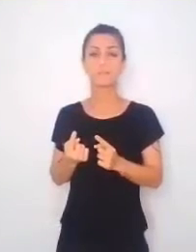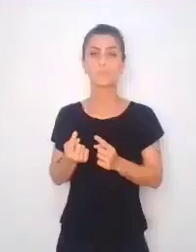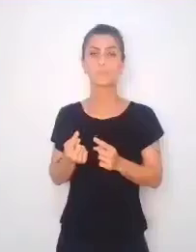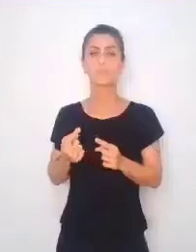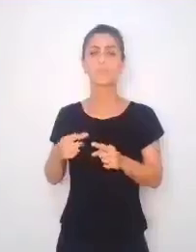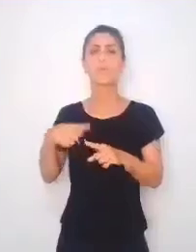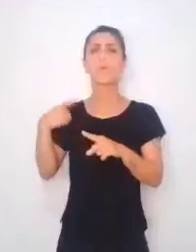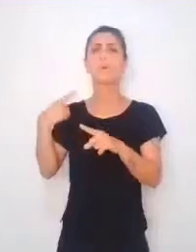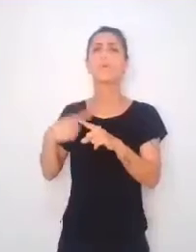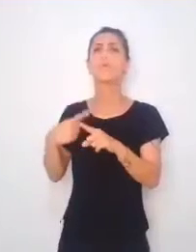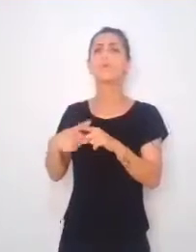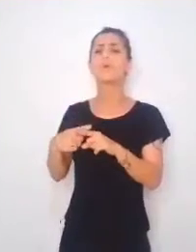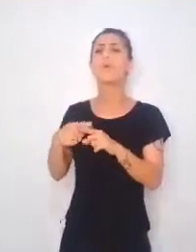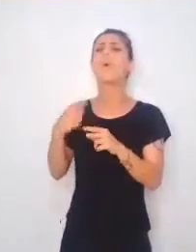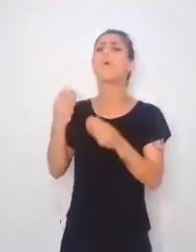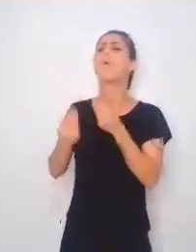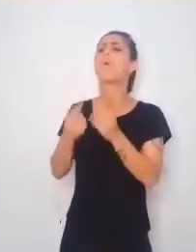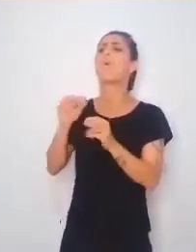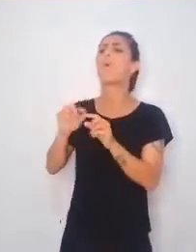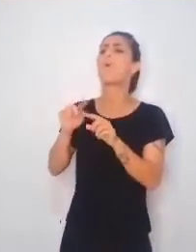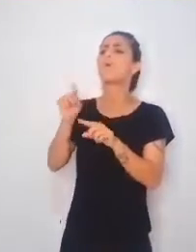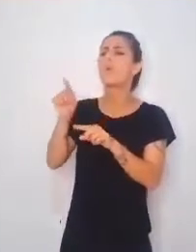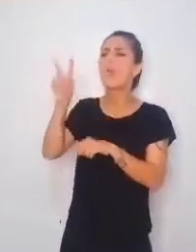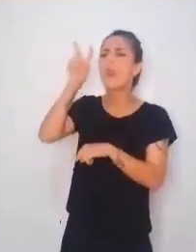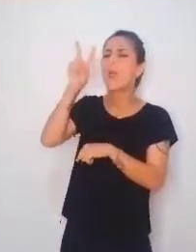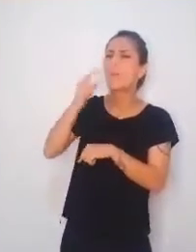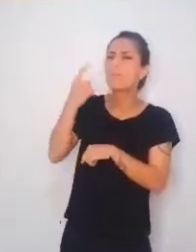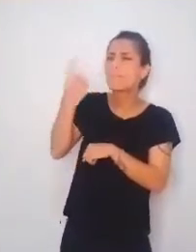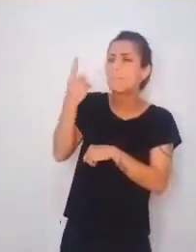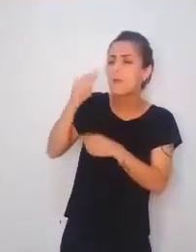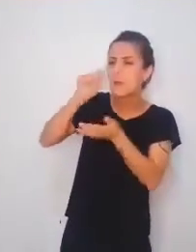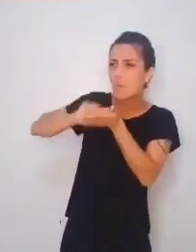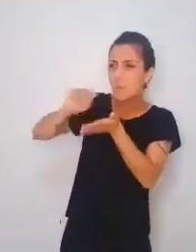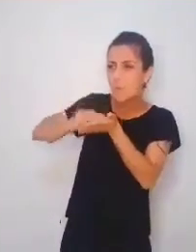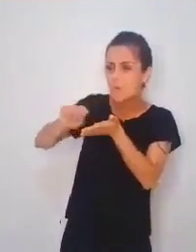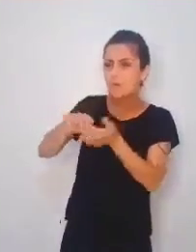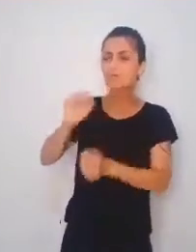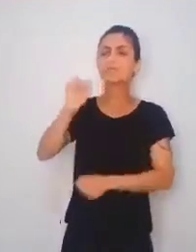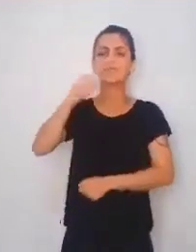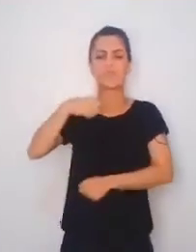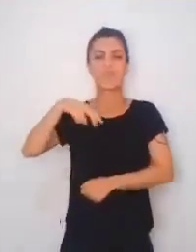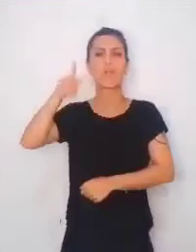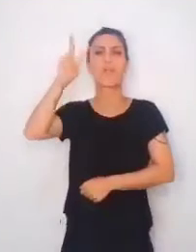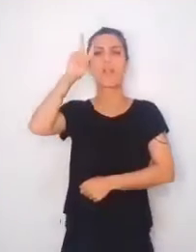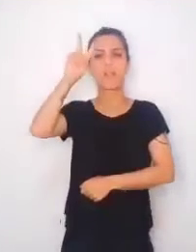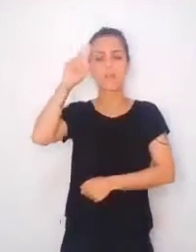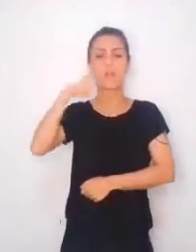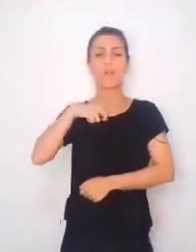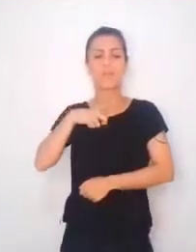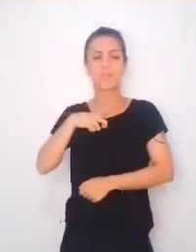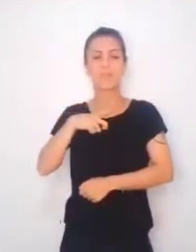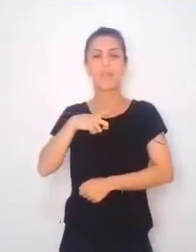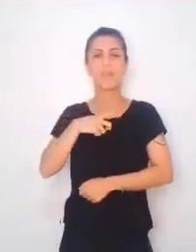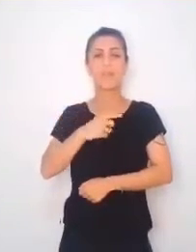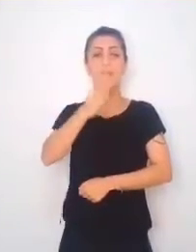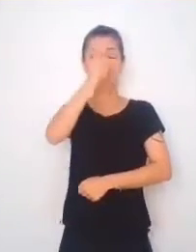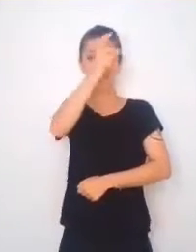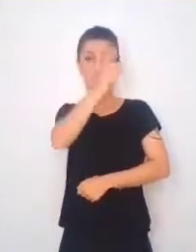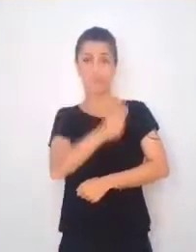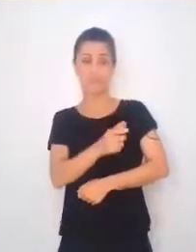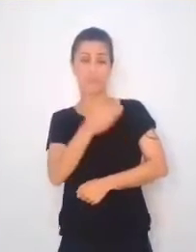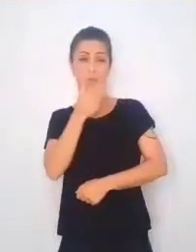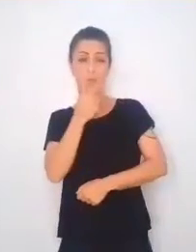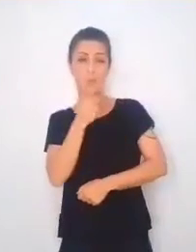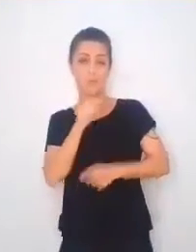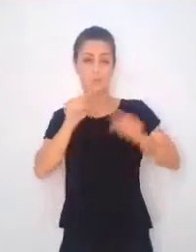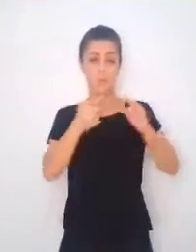Qual que foi a tua primeira composição, João? Você lembra dessa primeira composição? Lembro, inclusive tem um artista aqui, né, um músico que fez comigo essa